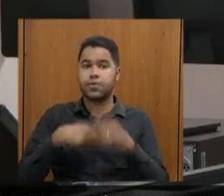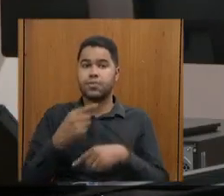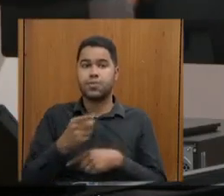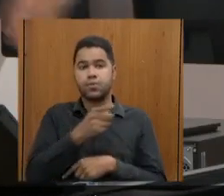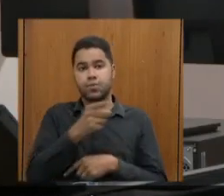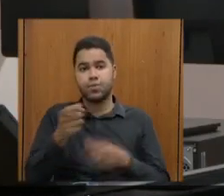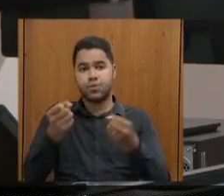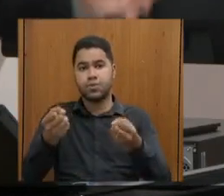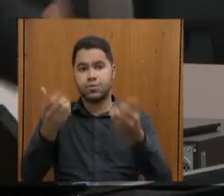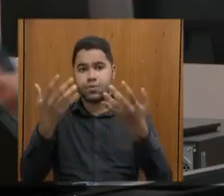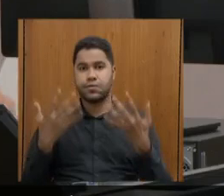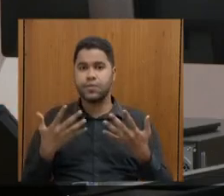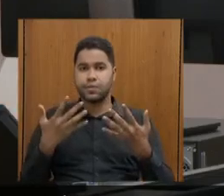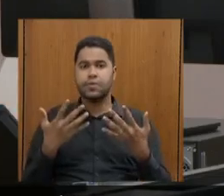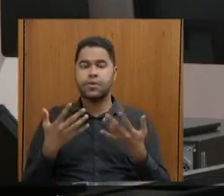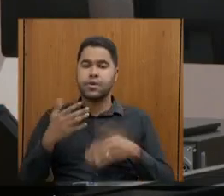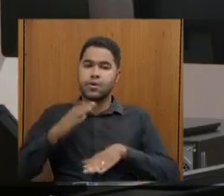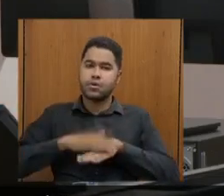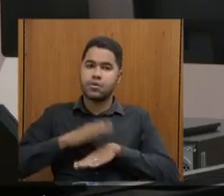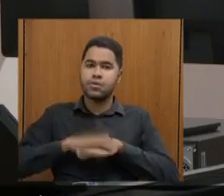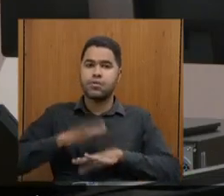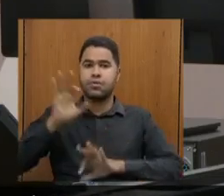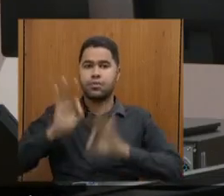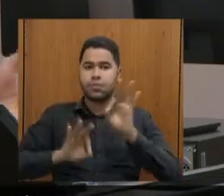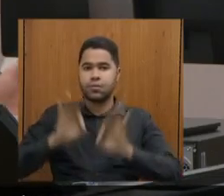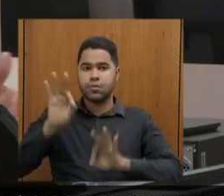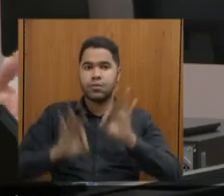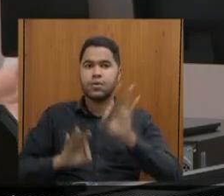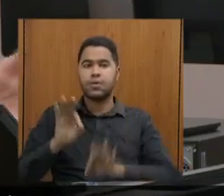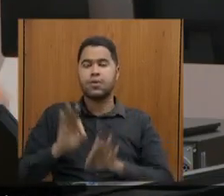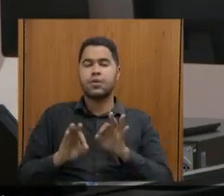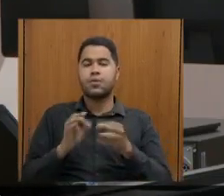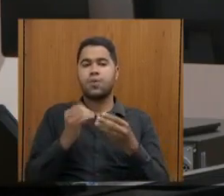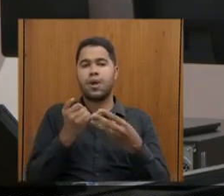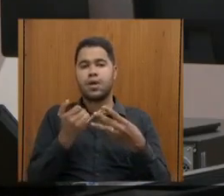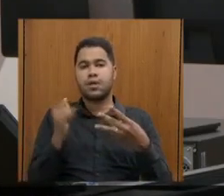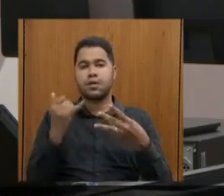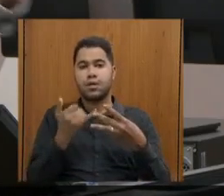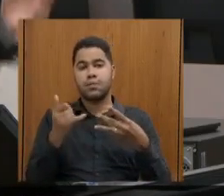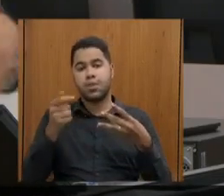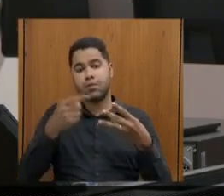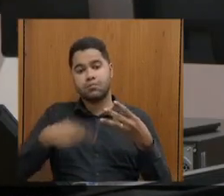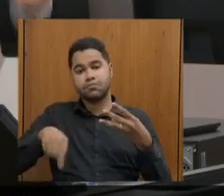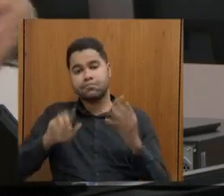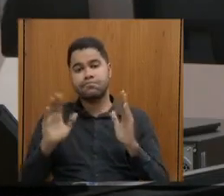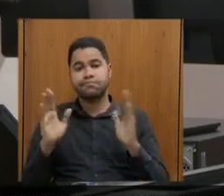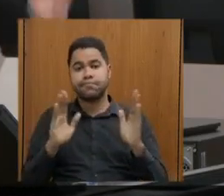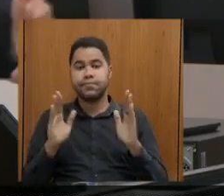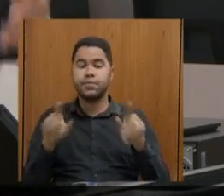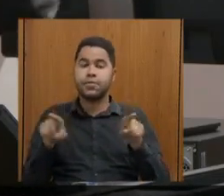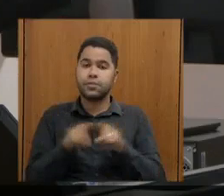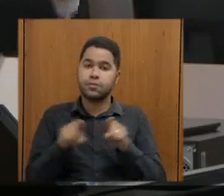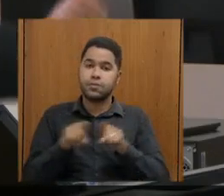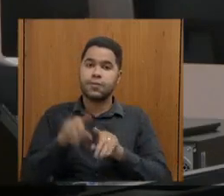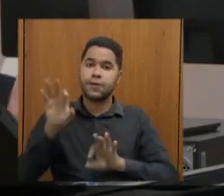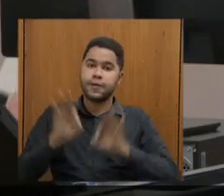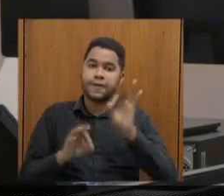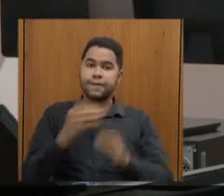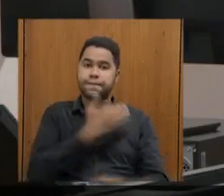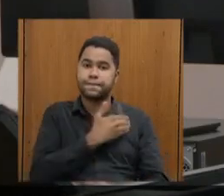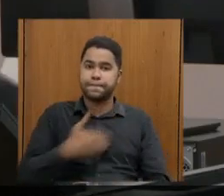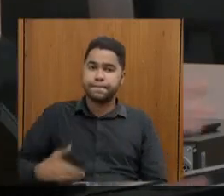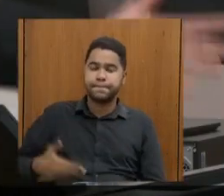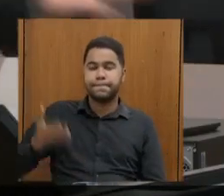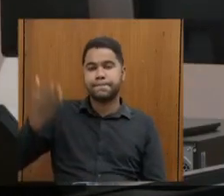o que só tá colocando aí no que foi feito aí com a Cemig nesse tempo todo e até do que foi feito no governo